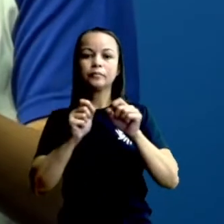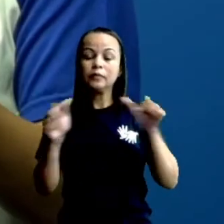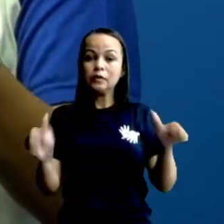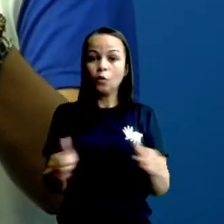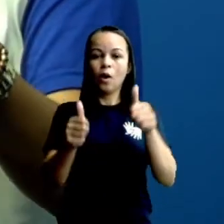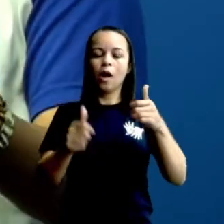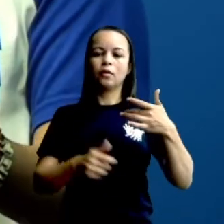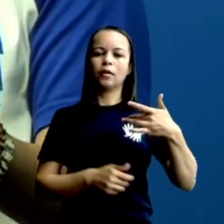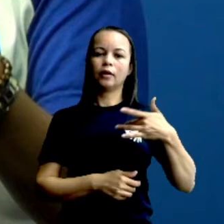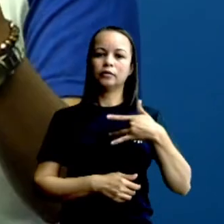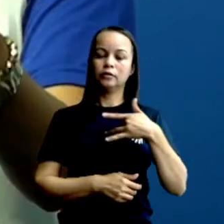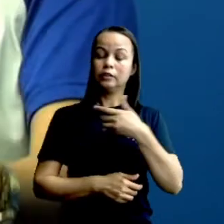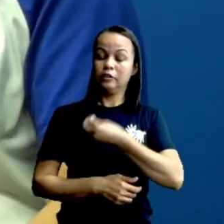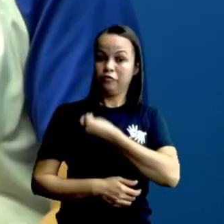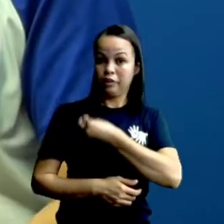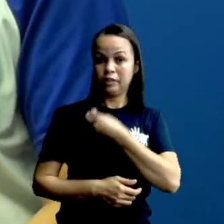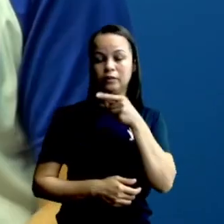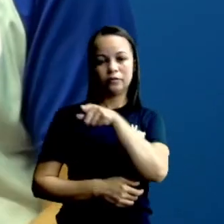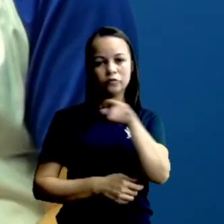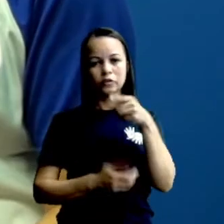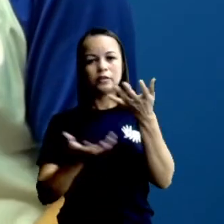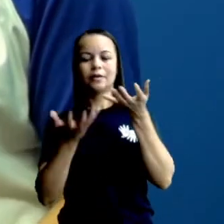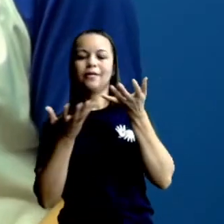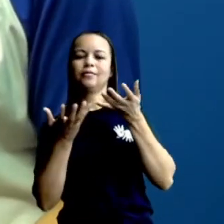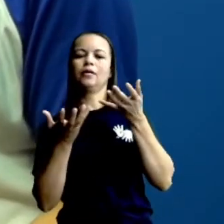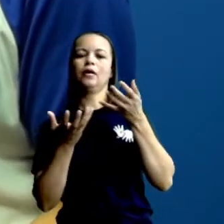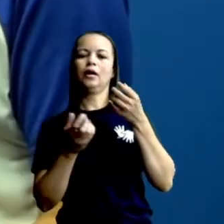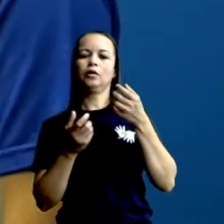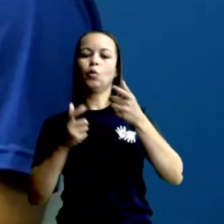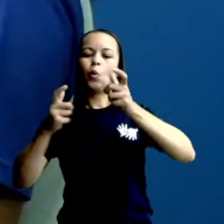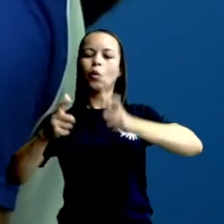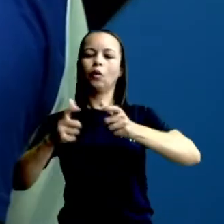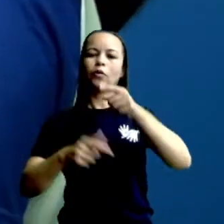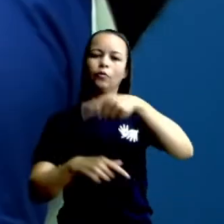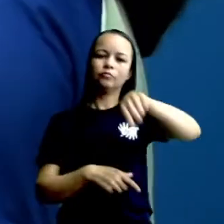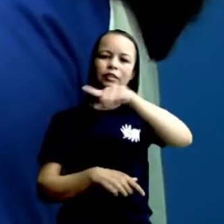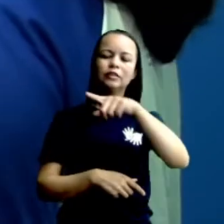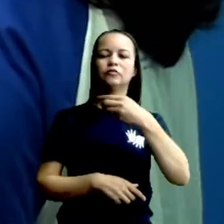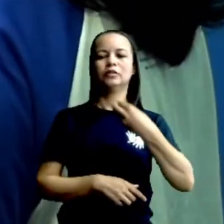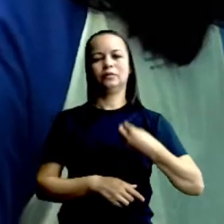qualidade de vida que você quer ter naquele ambiente que você está vivendo, tá?